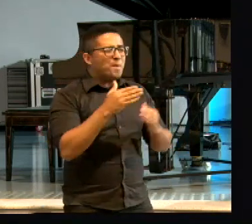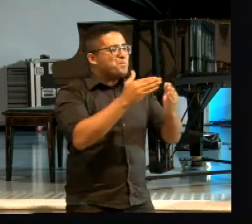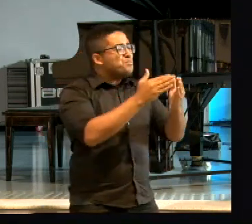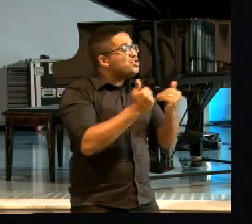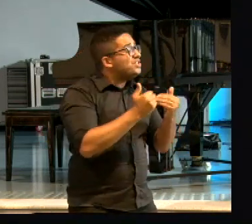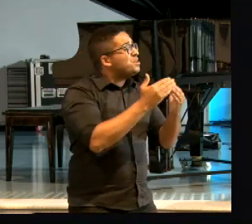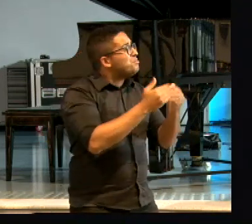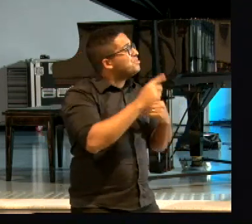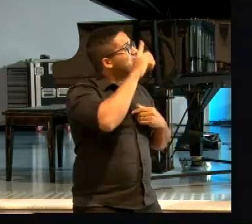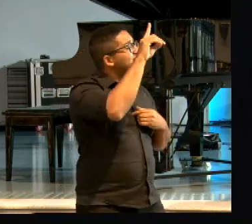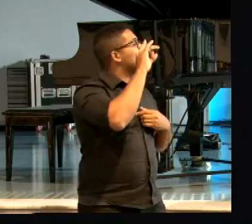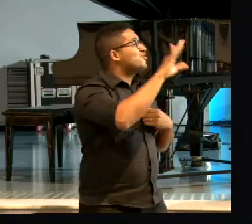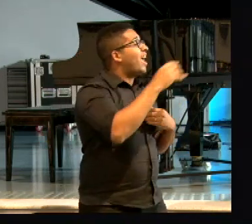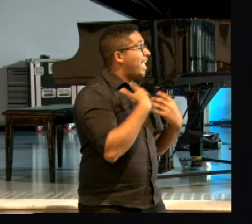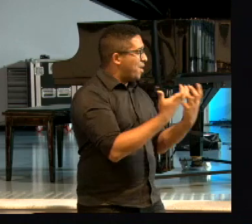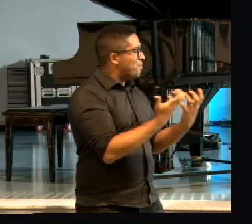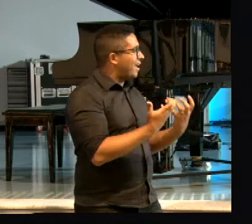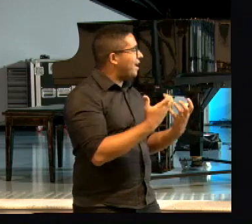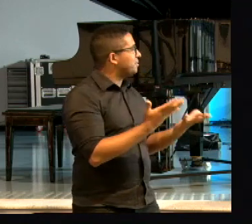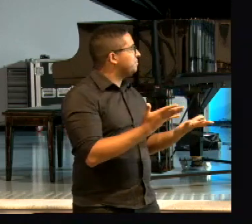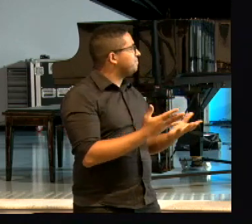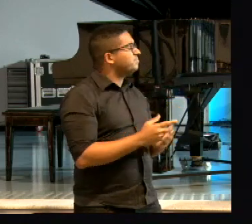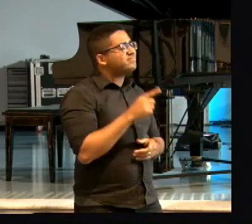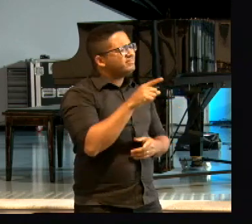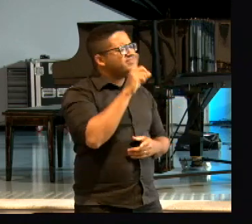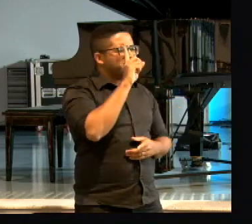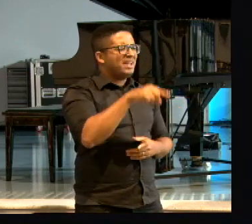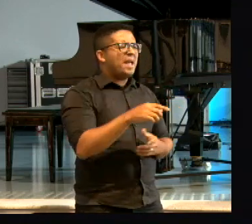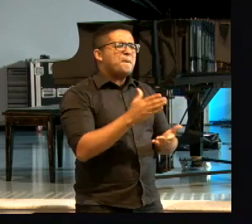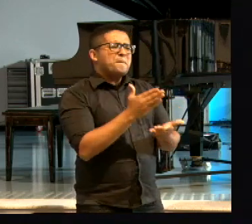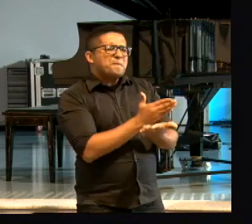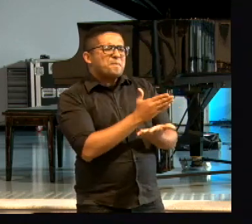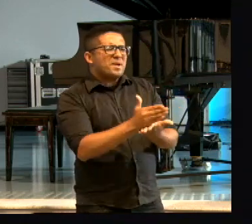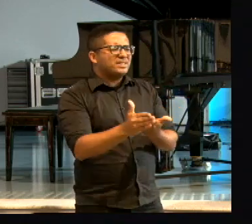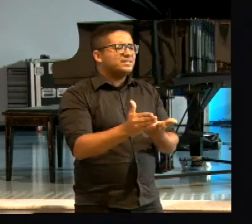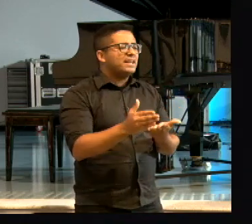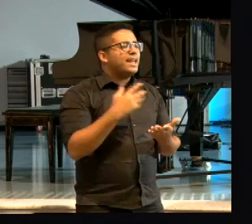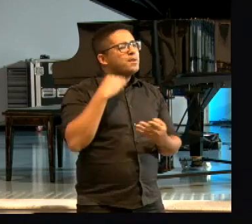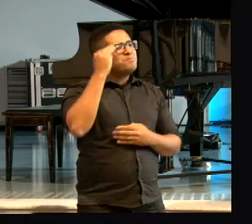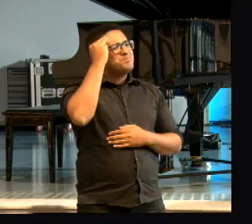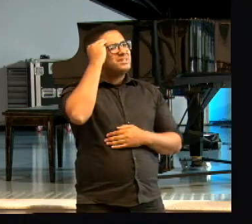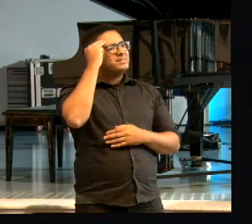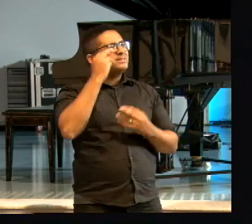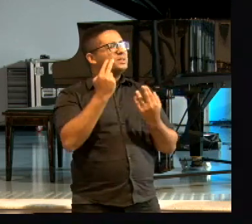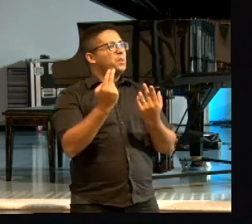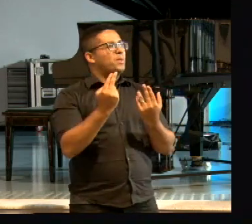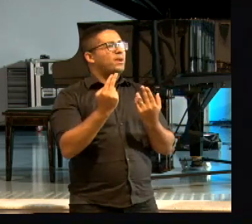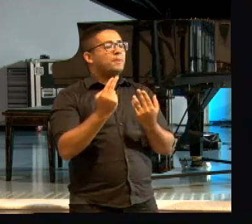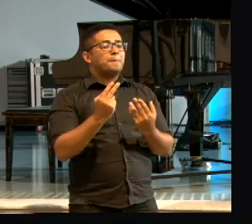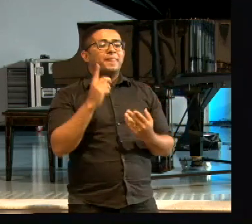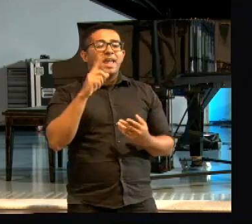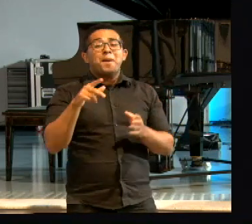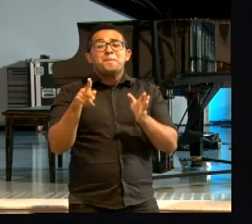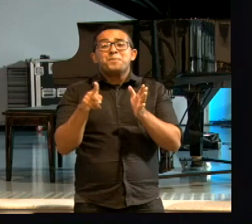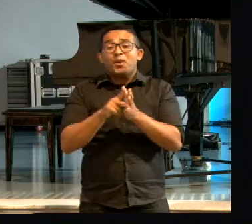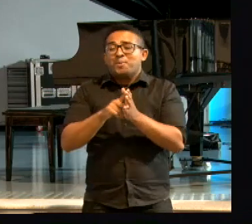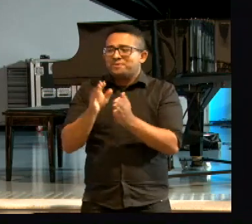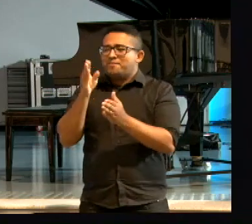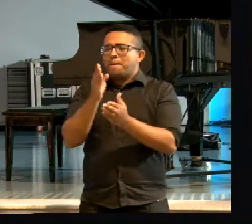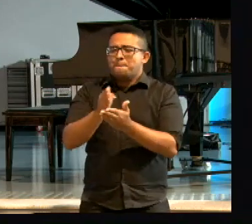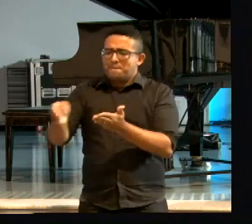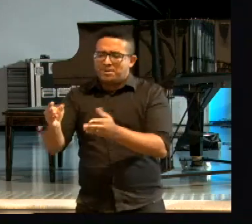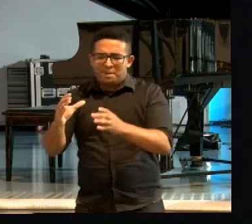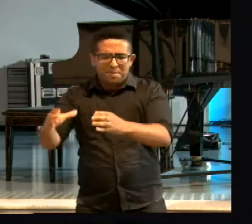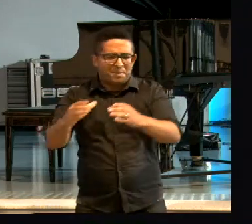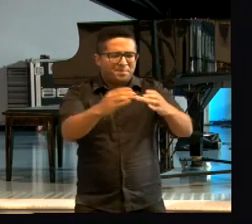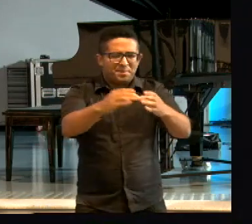de Deus aquilo que a gente quer. Isso é parte do que eu defino como mentalidade de departamentalização.